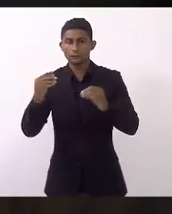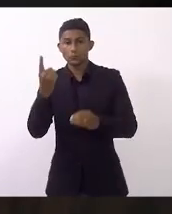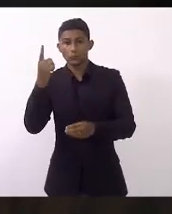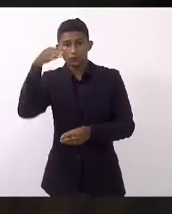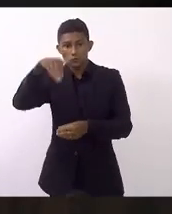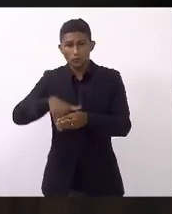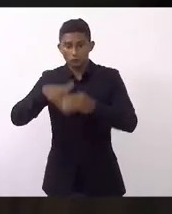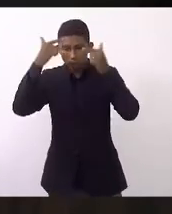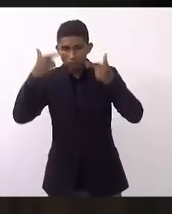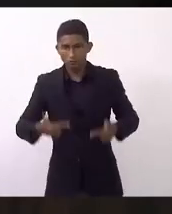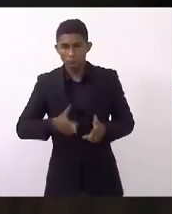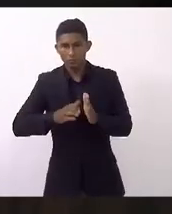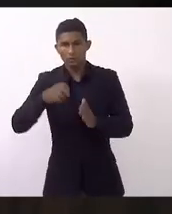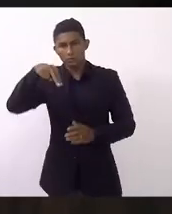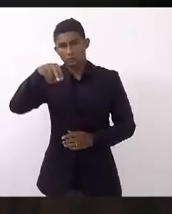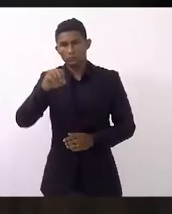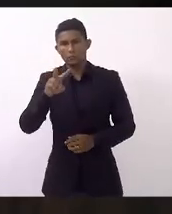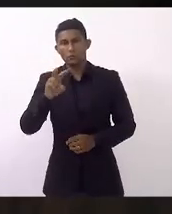do novo.